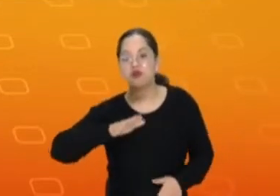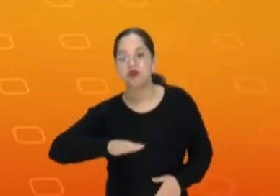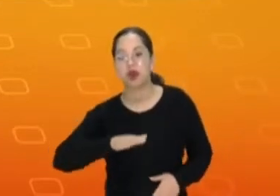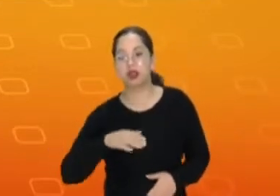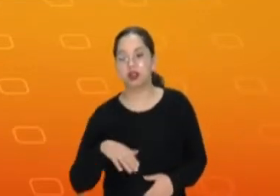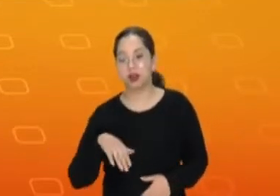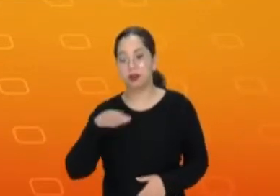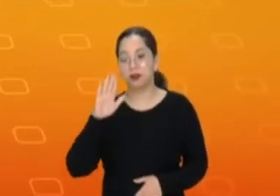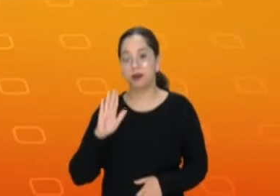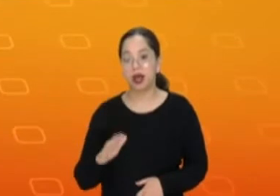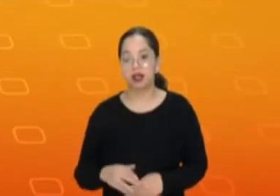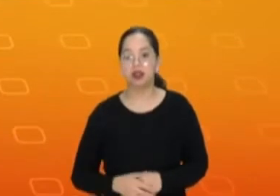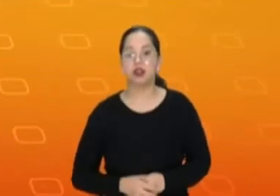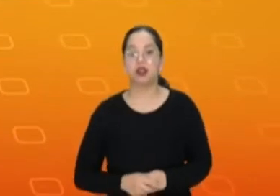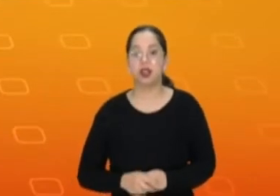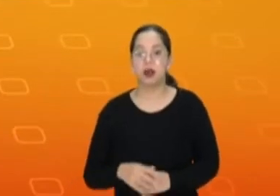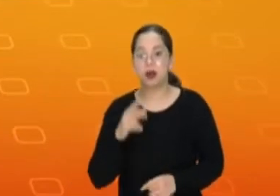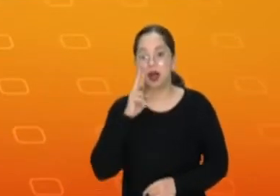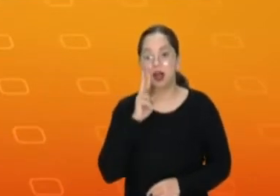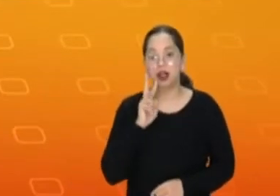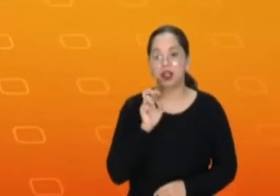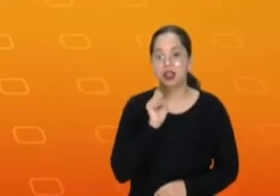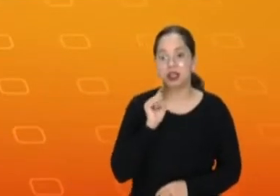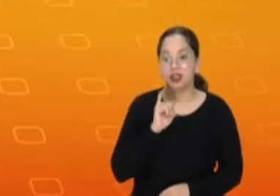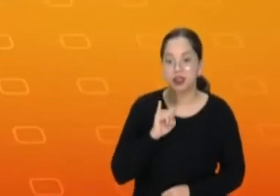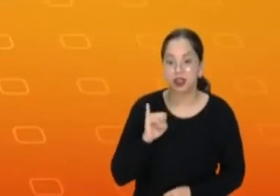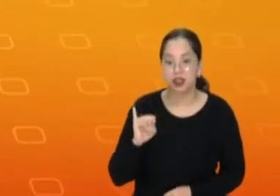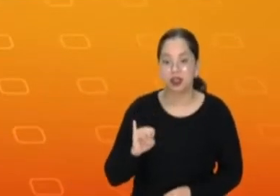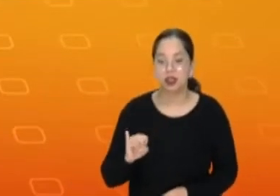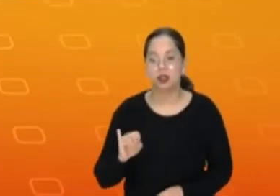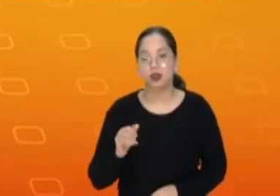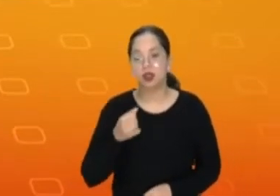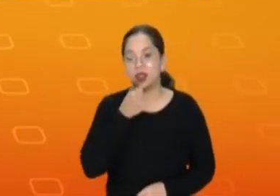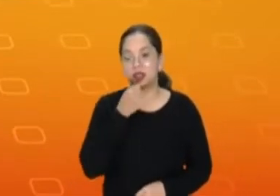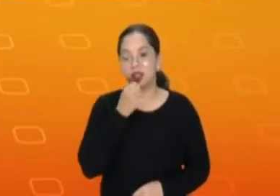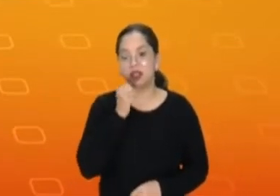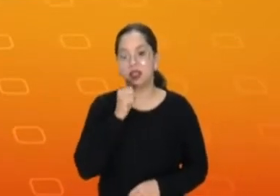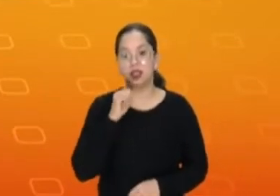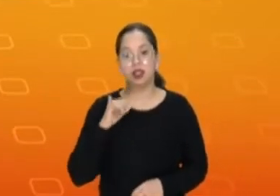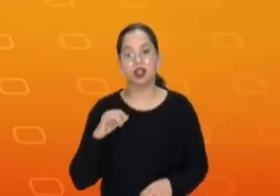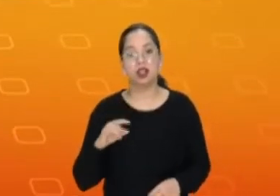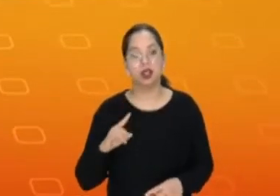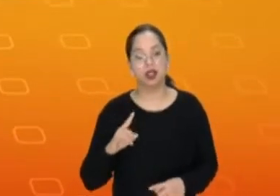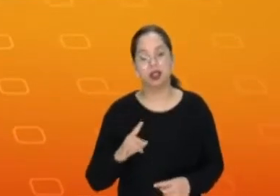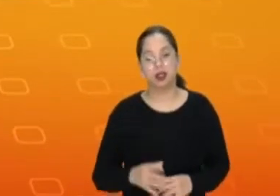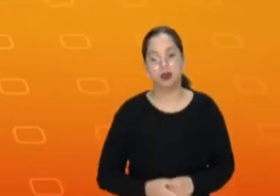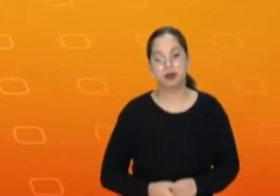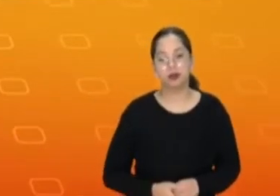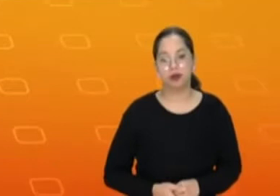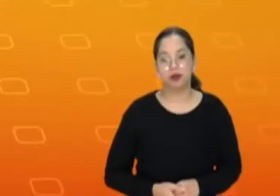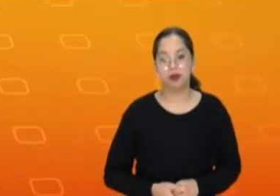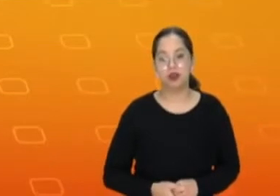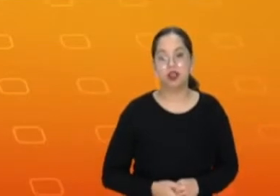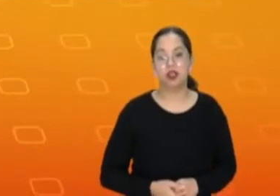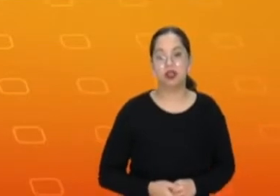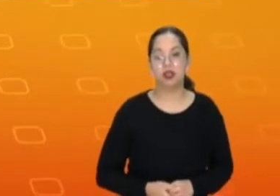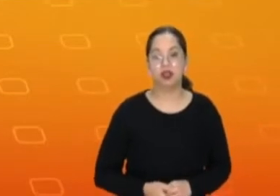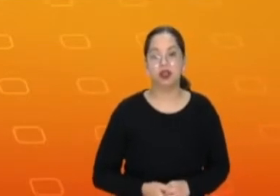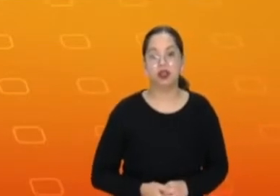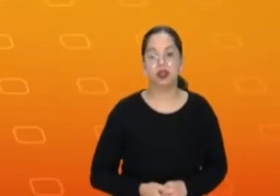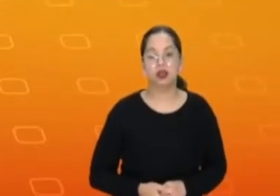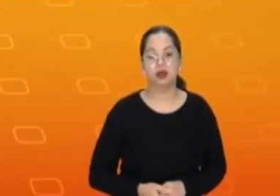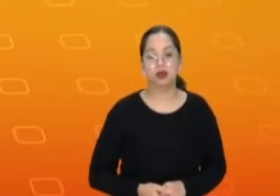manuseio numa virtualização, você já está com um passo também dentro de uma cloud, claro, com os seus pontos específicos aí a